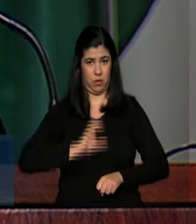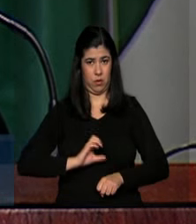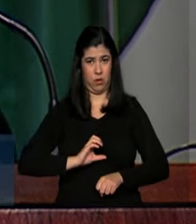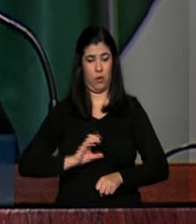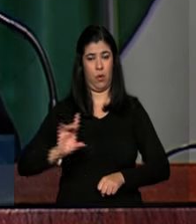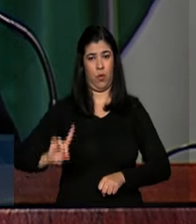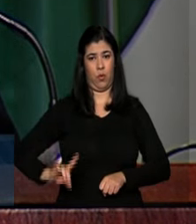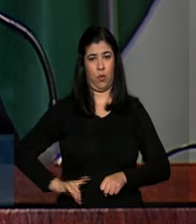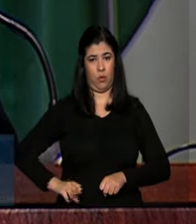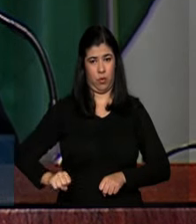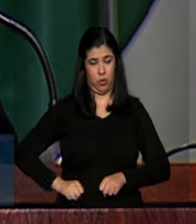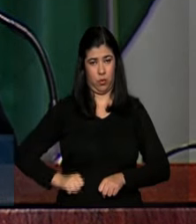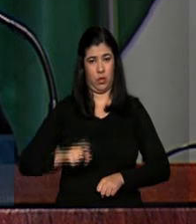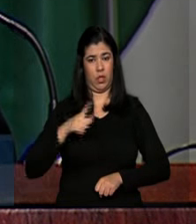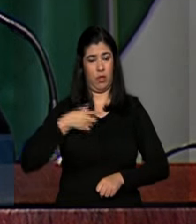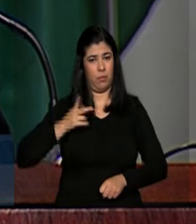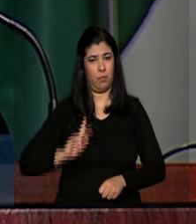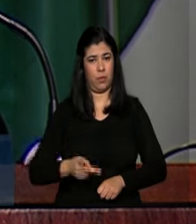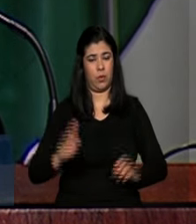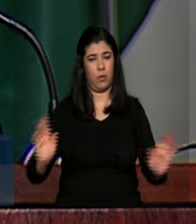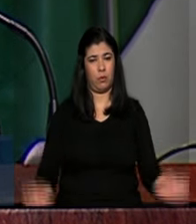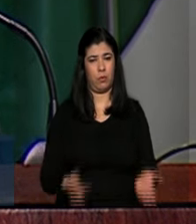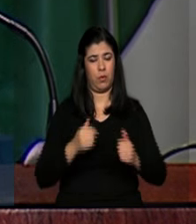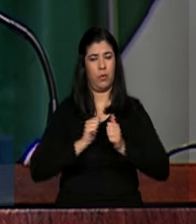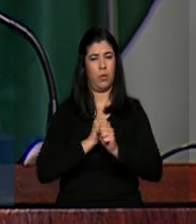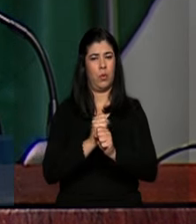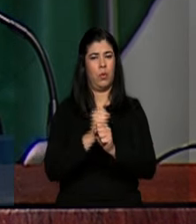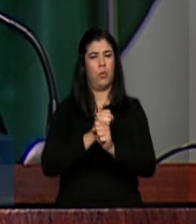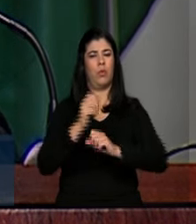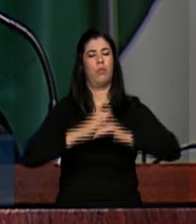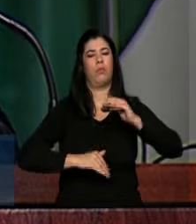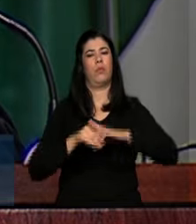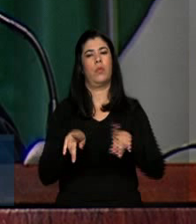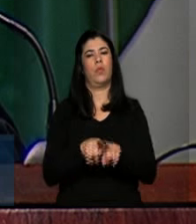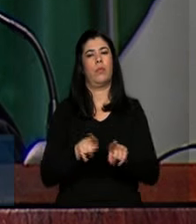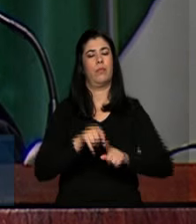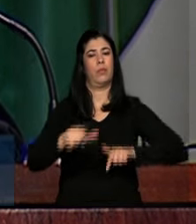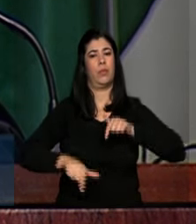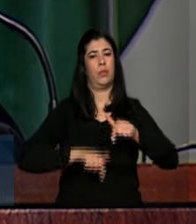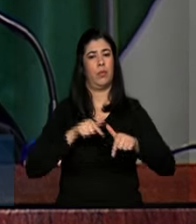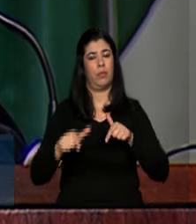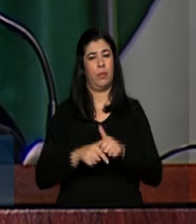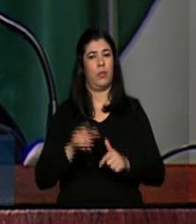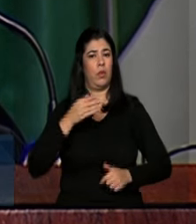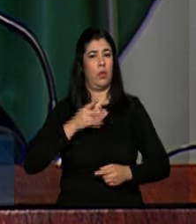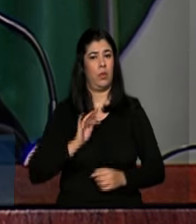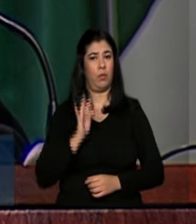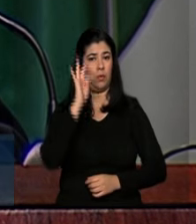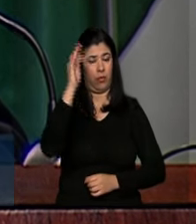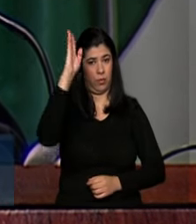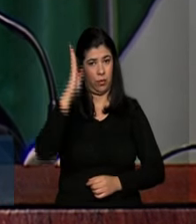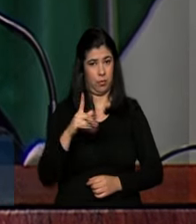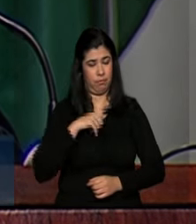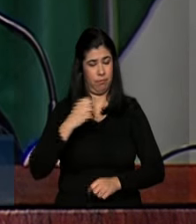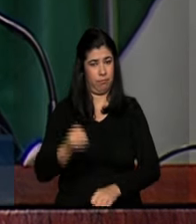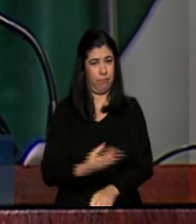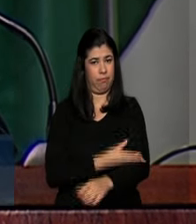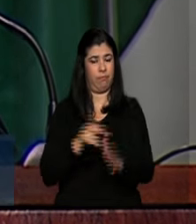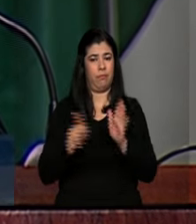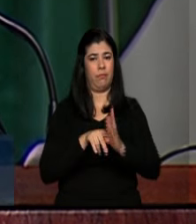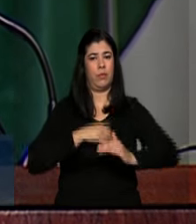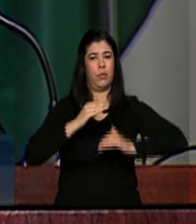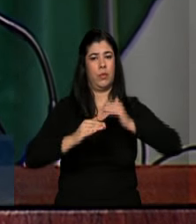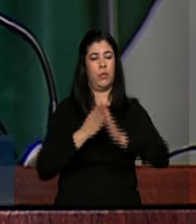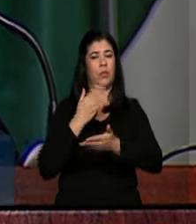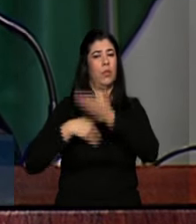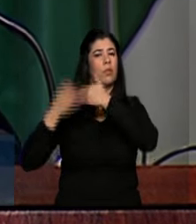se formam, manterão esse ânimo ao longo de suas carreiras e trabalharão pelo Brasil com grande entusiasmo, como as